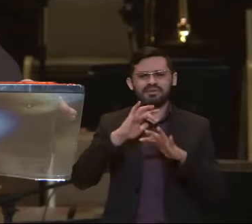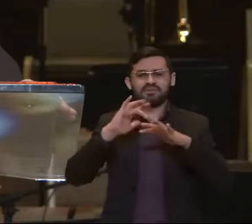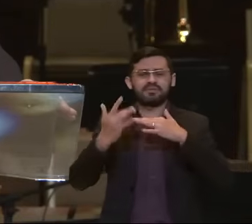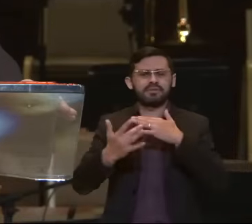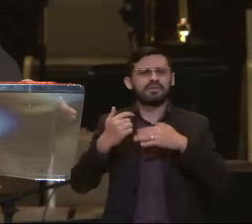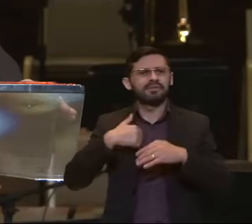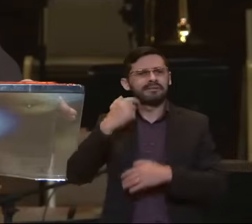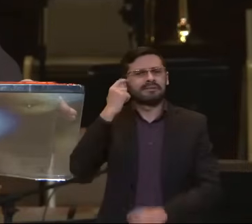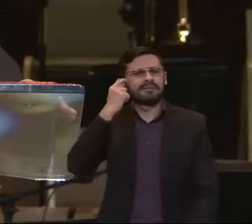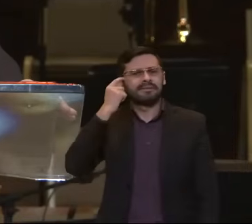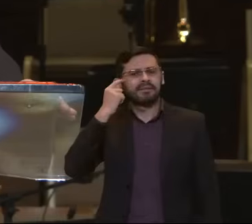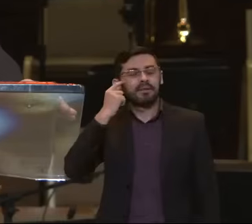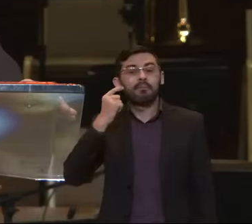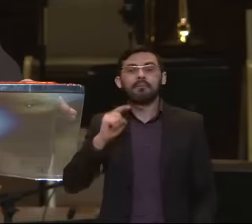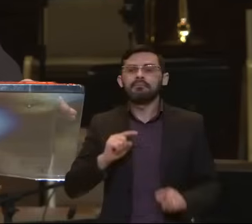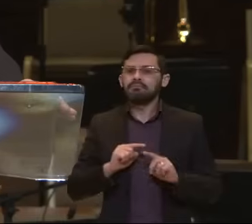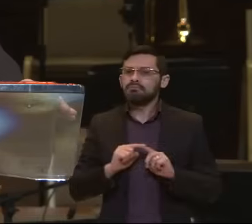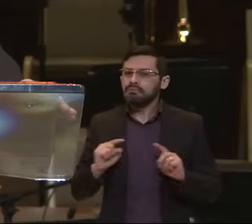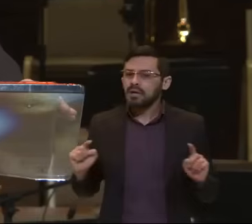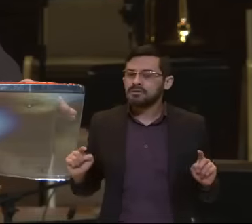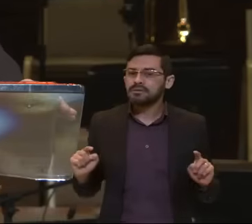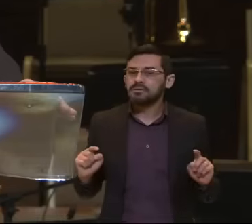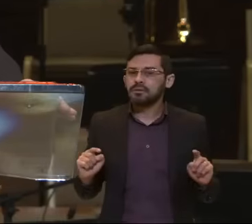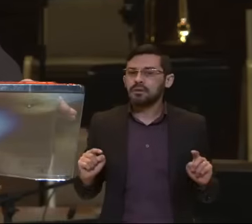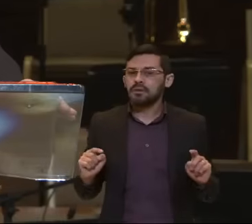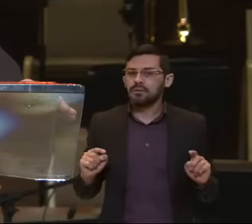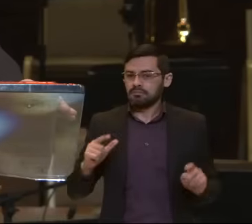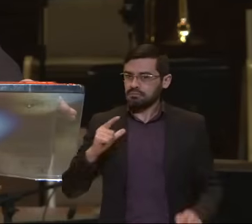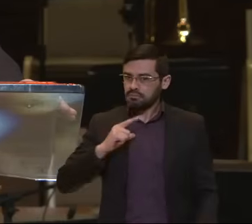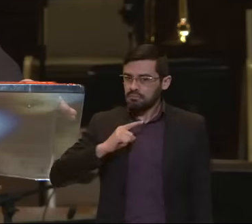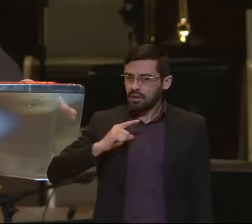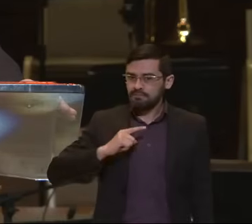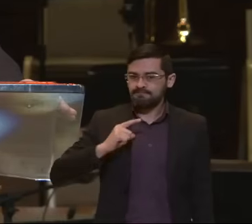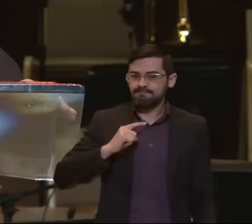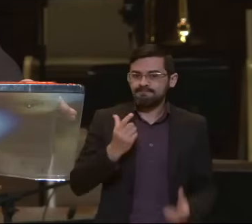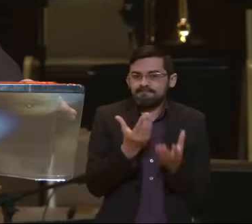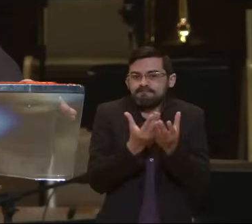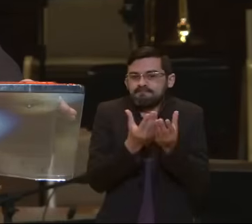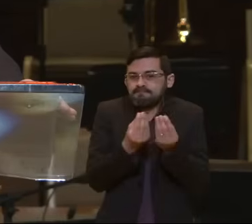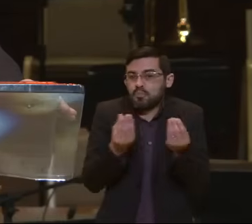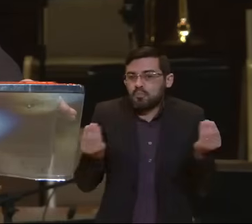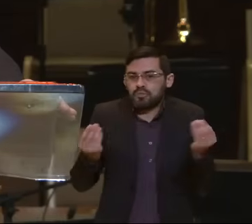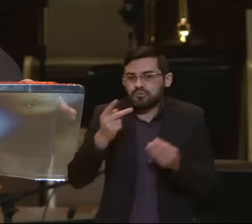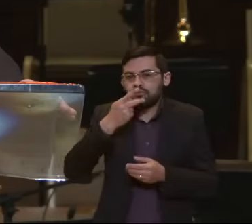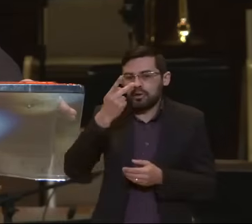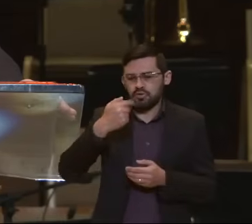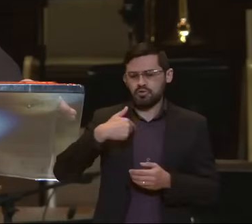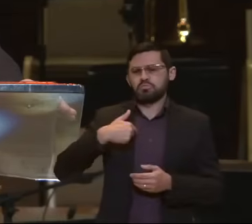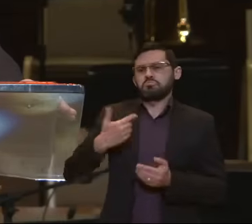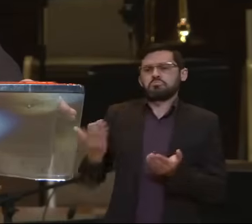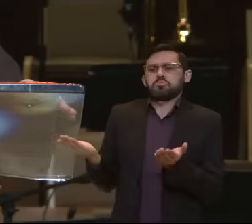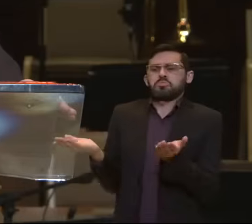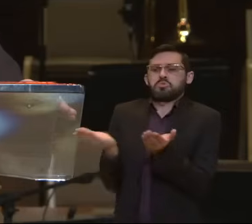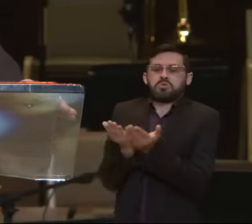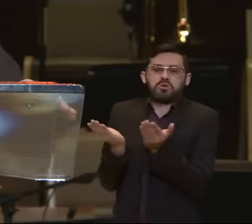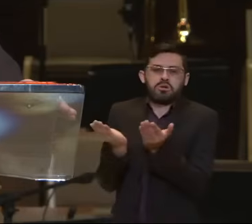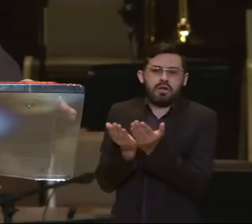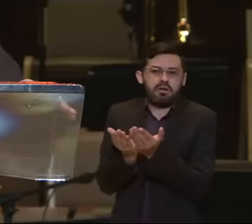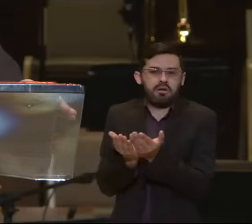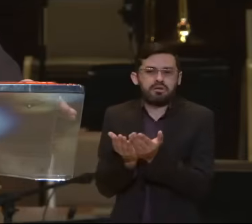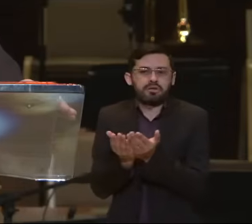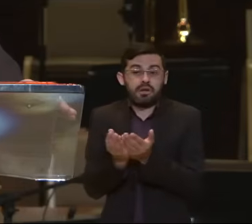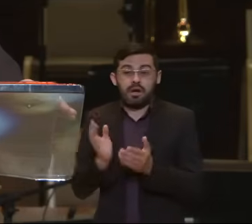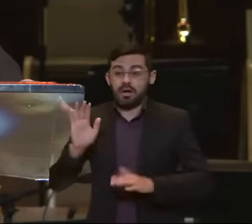e eu fico pensando, mas onde está? E muitos deles se dizendo cristãos, né? E alguns até